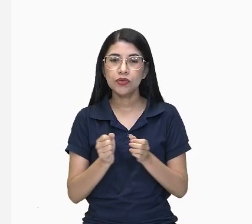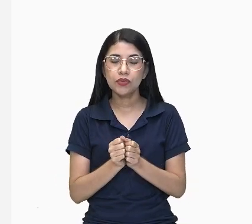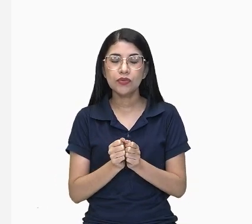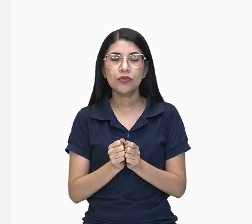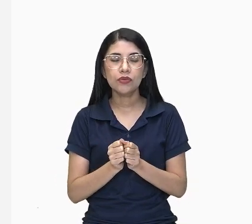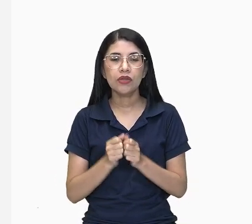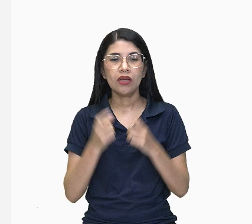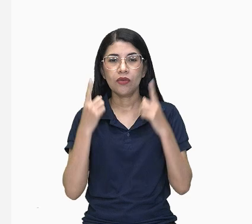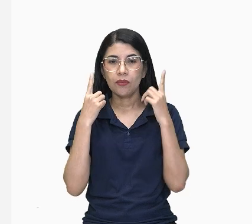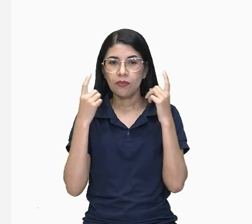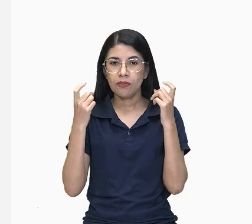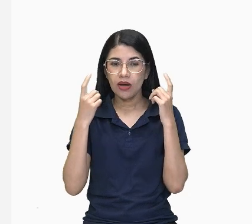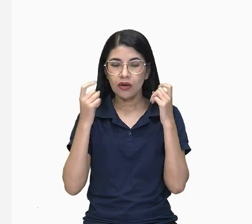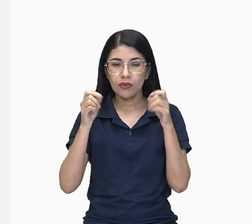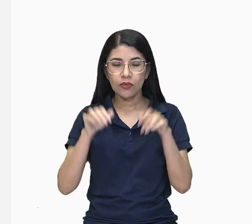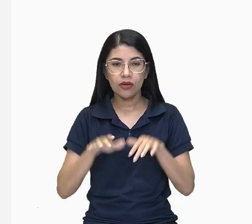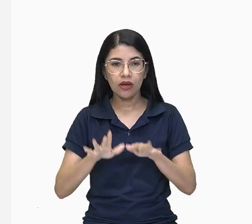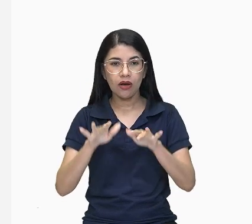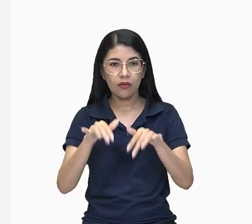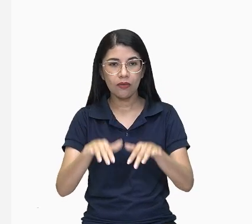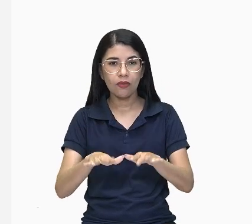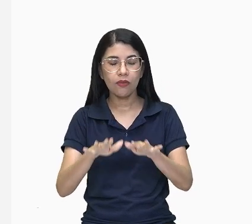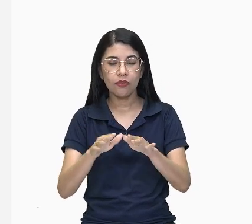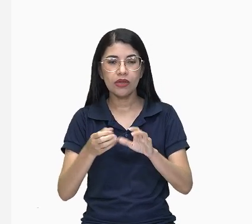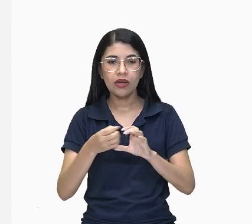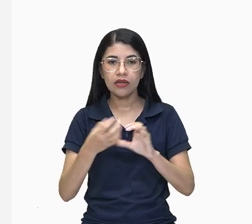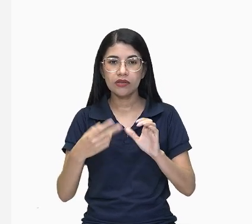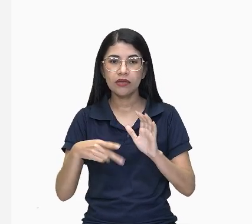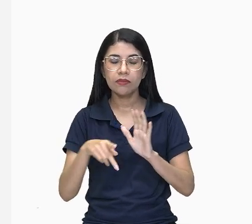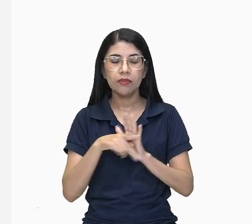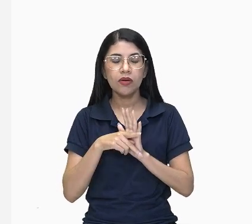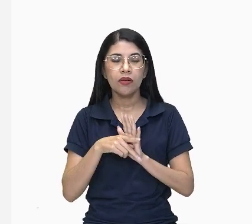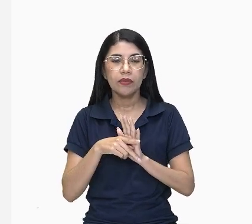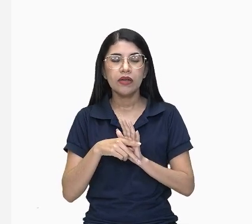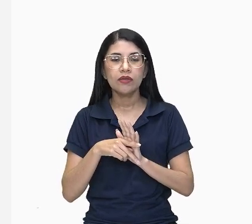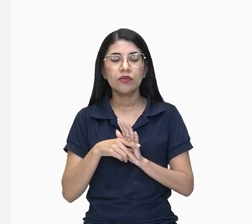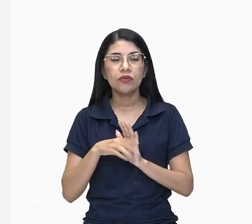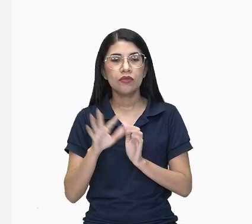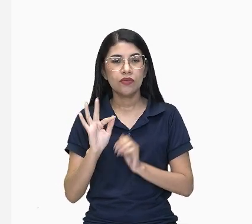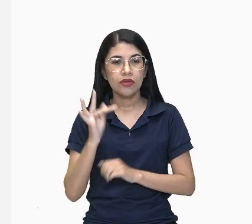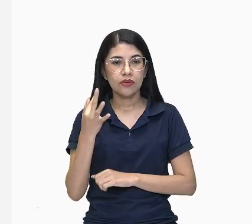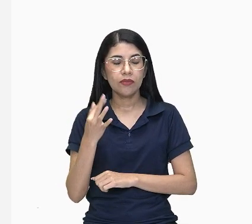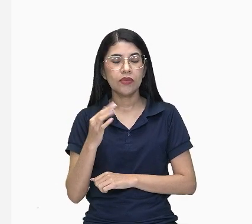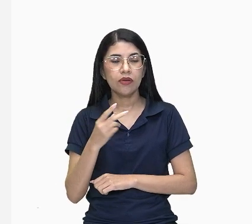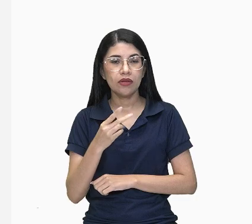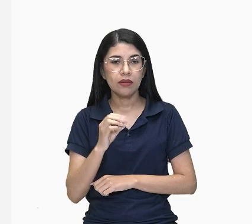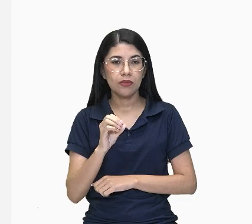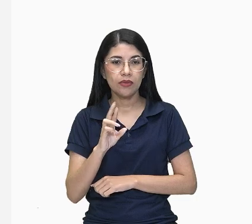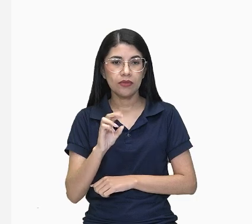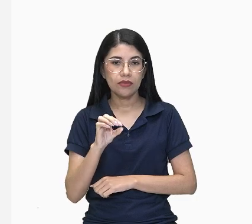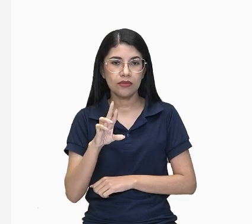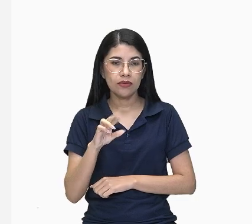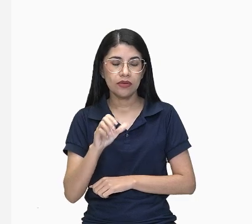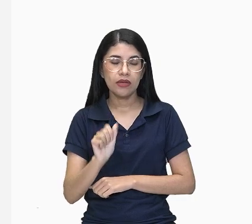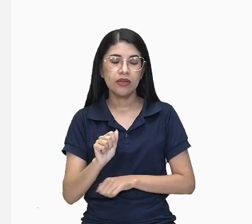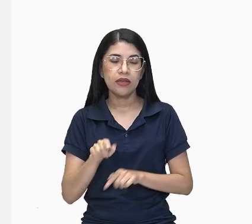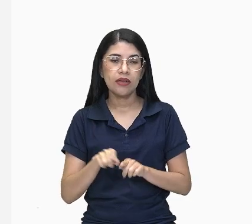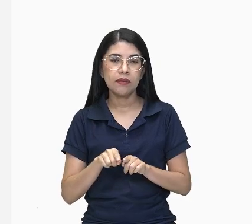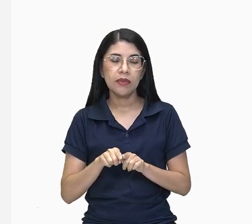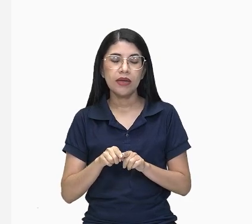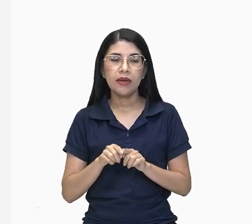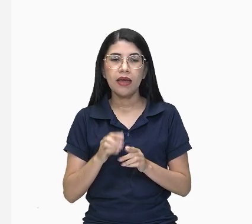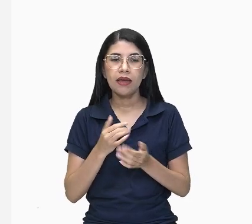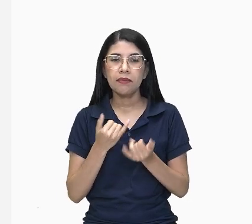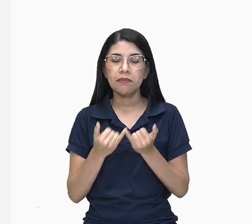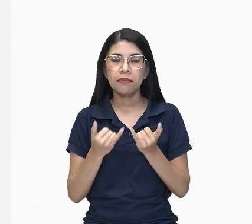som, né, estrondoso, que é bem característico do fenômeno da pororoca, muitas vezes descrito como um